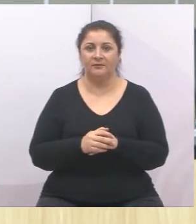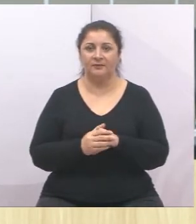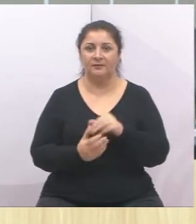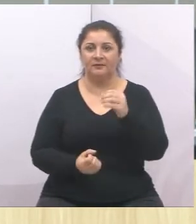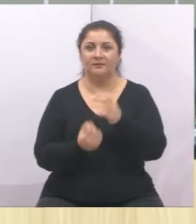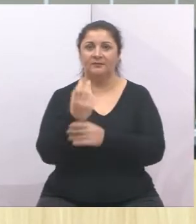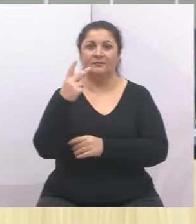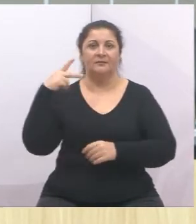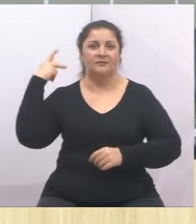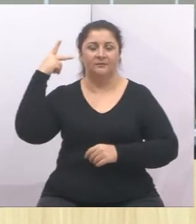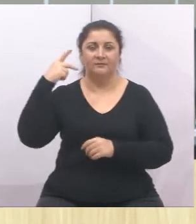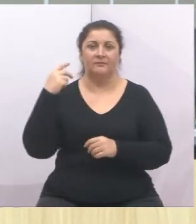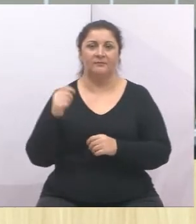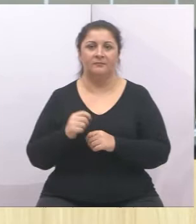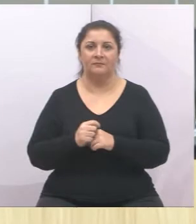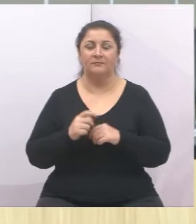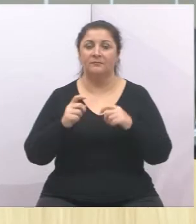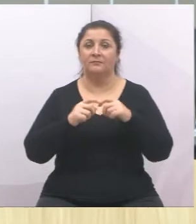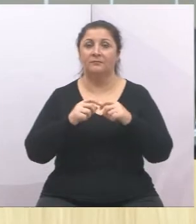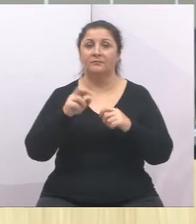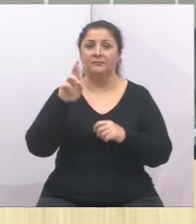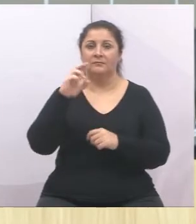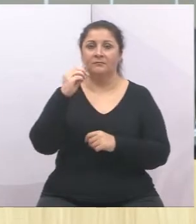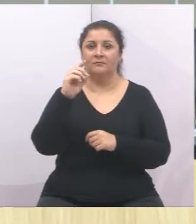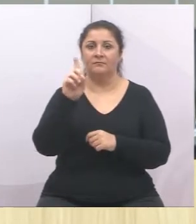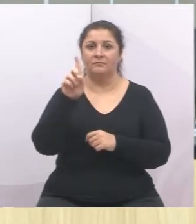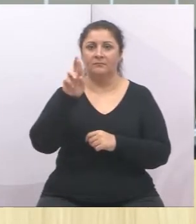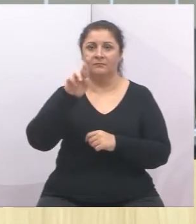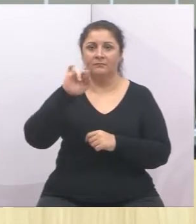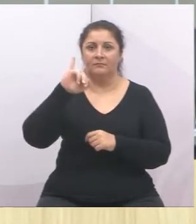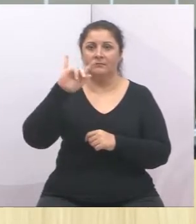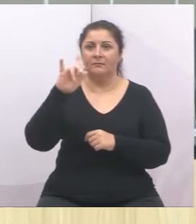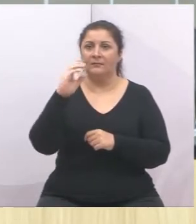Autoria, vereador Dr. Rodrigo Salomão.